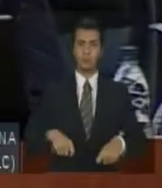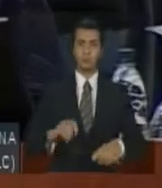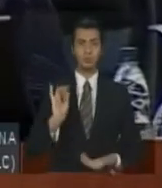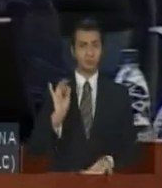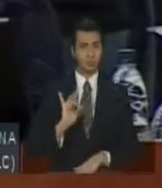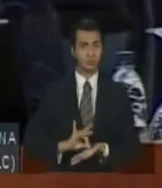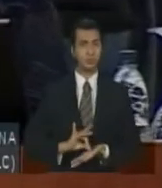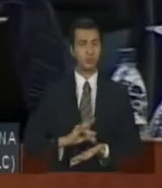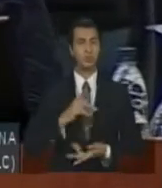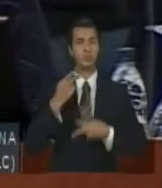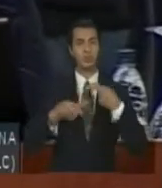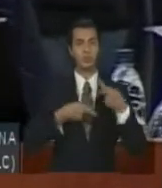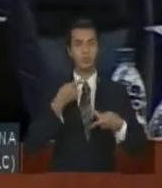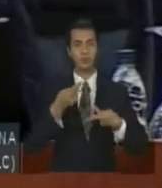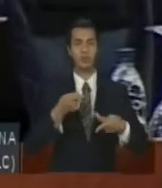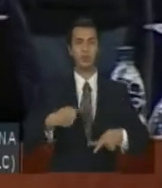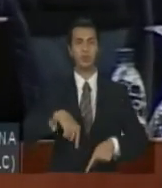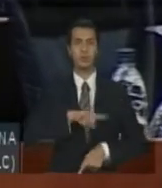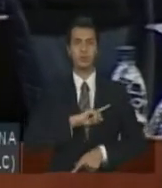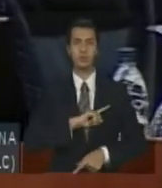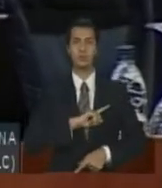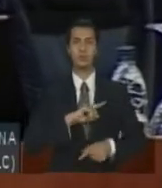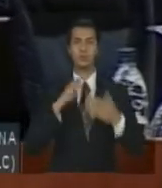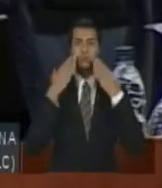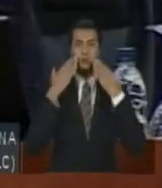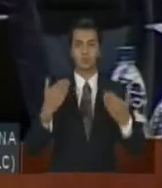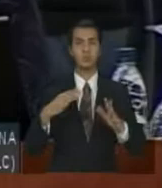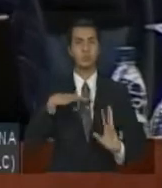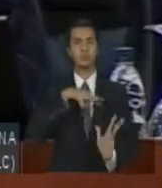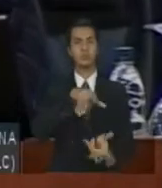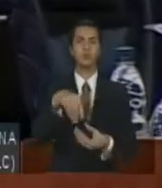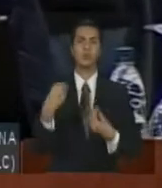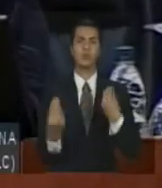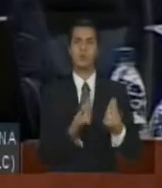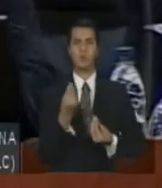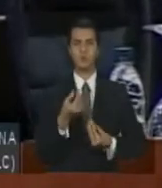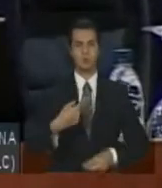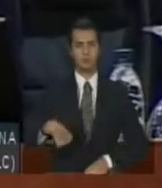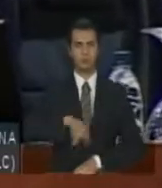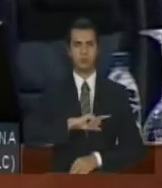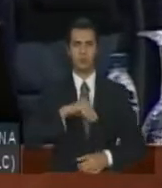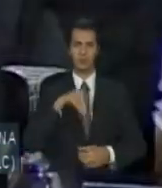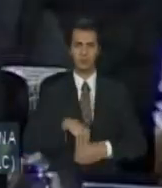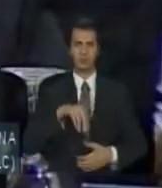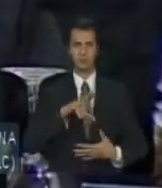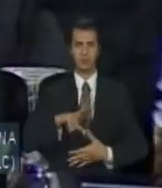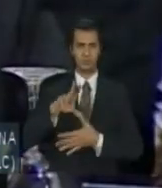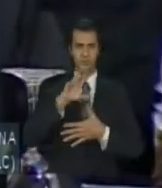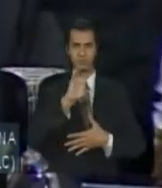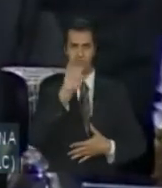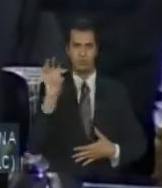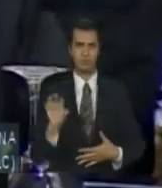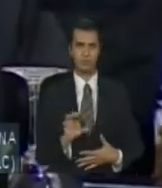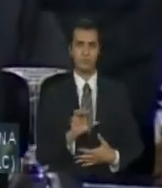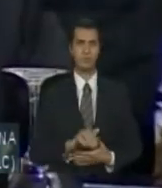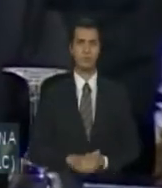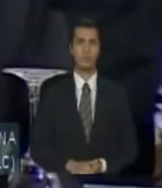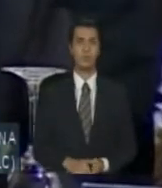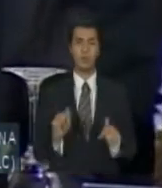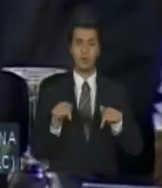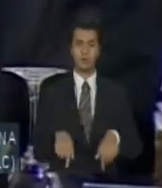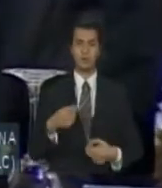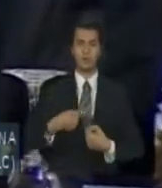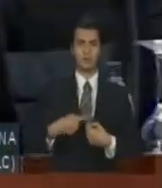a nossa situação perante o mundo. Aqui em Caracas estão presentes